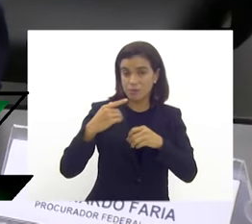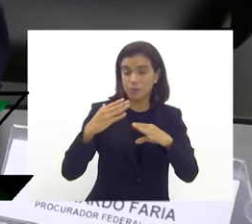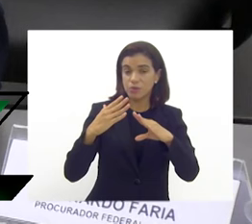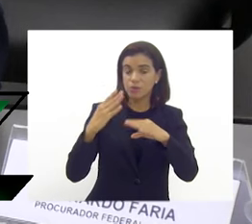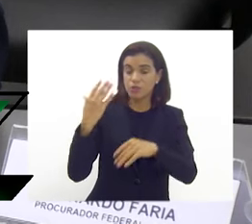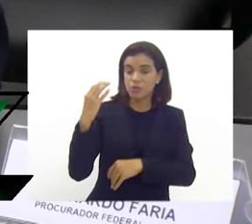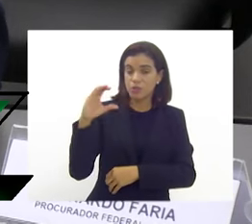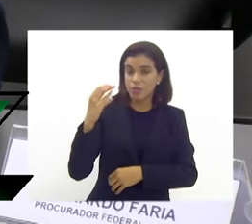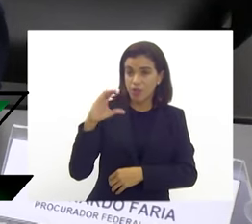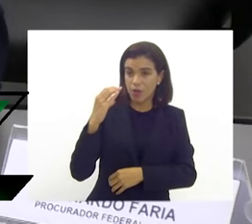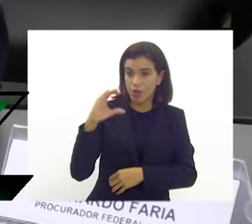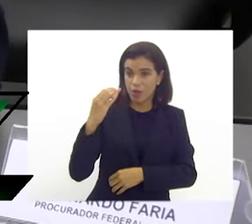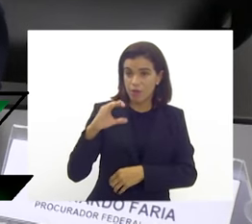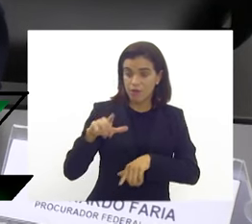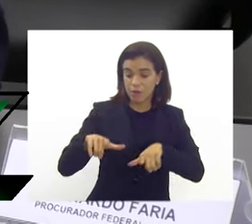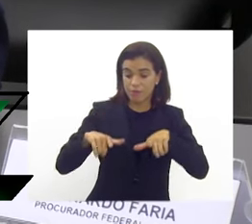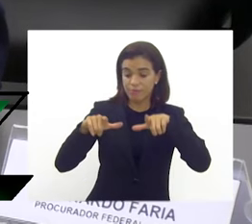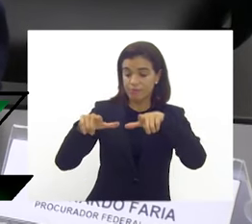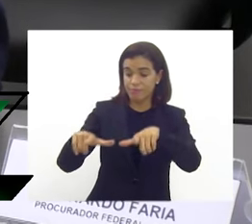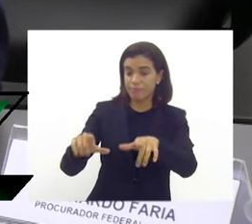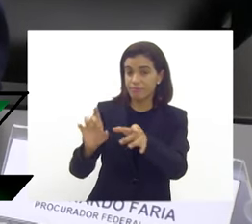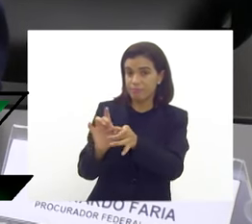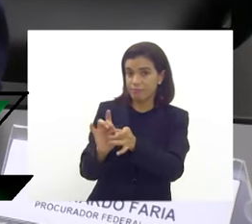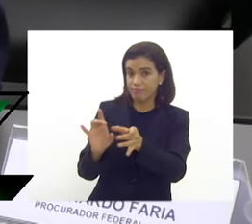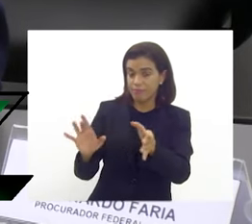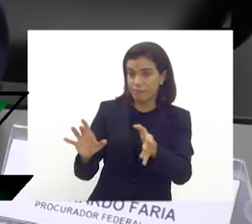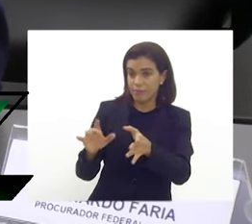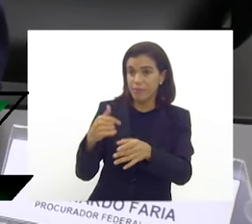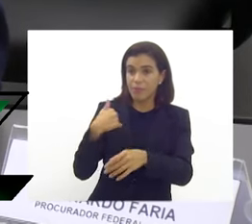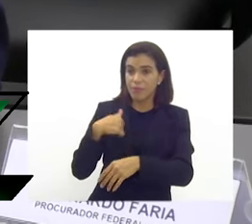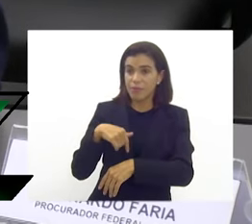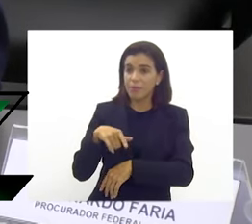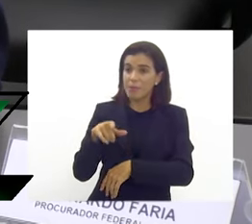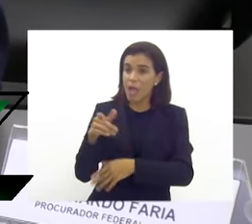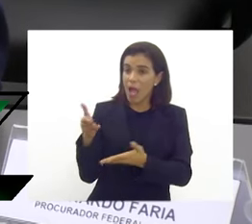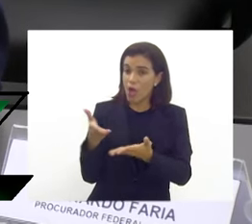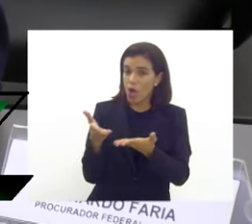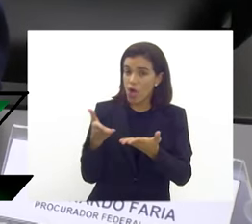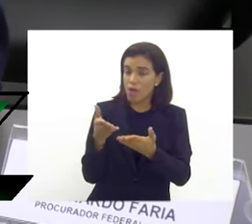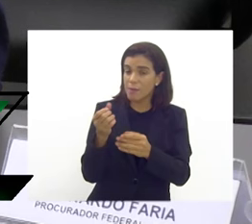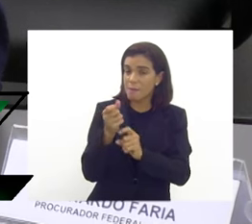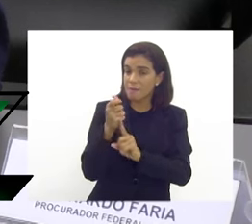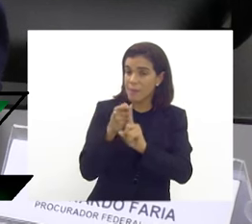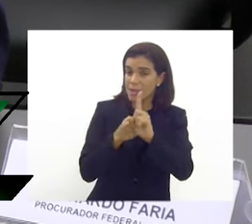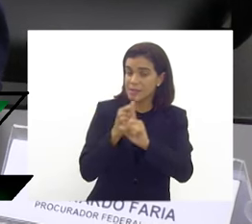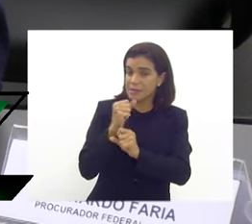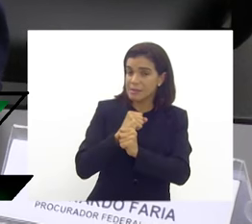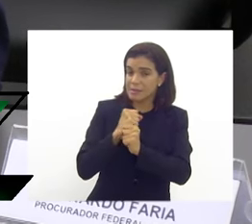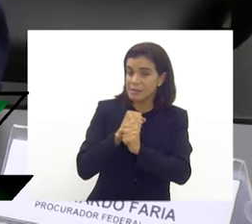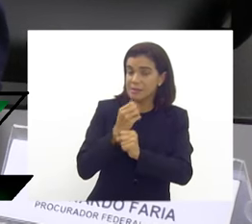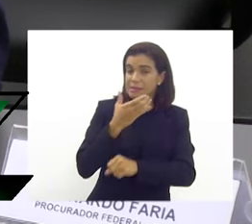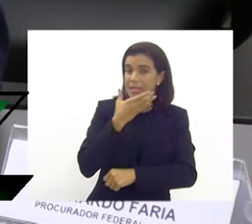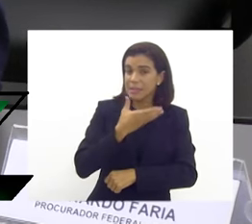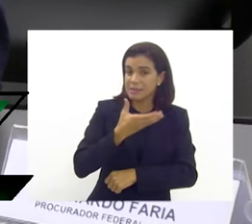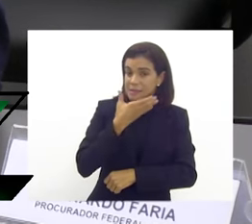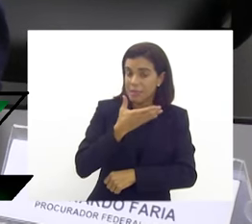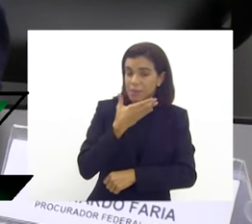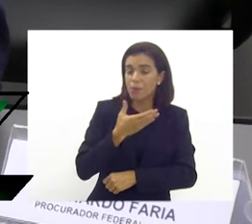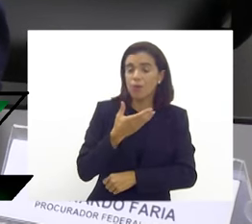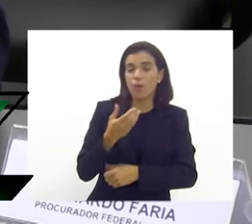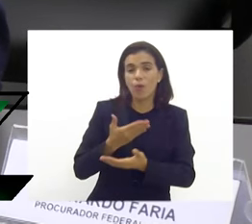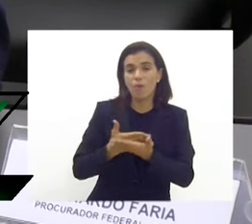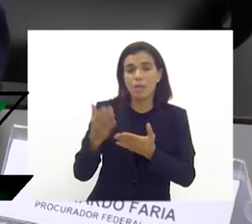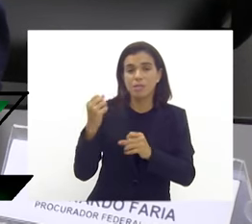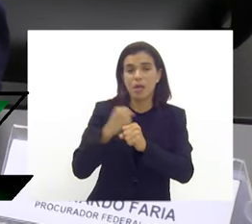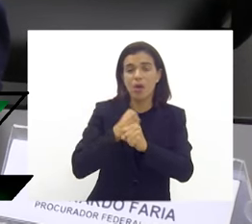foi licenciada esse ano e eu vi numa matéria que agora em dezembro eles anunciam o início dessas obras que é